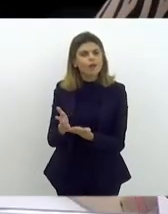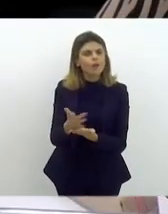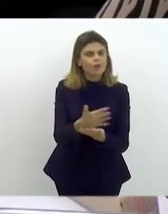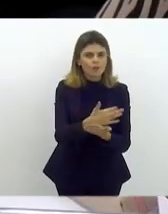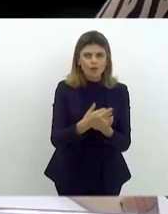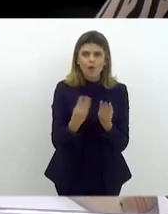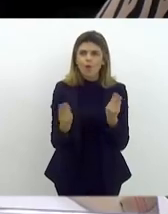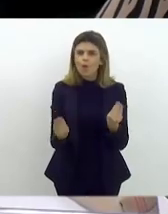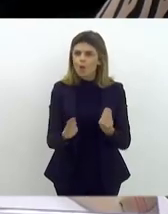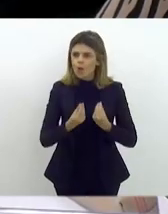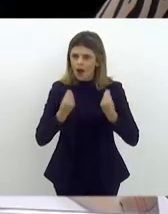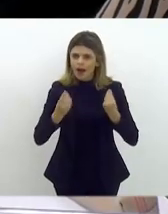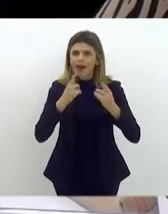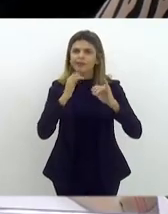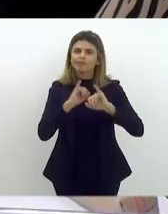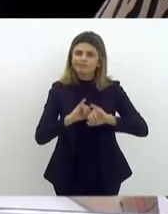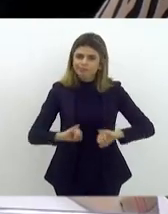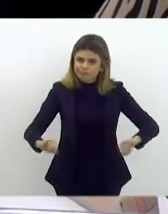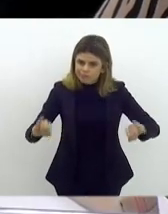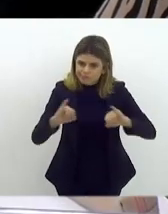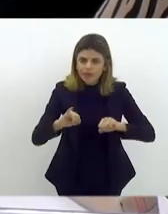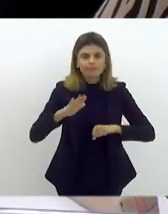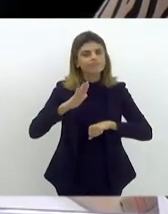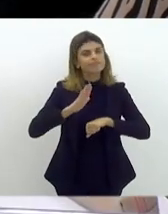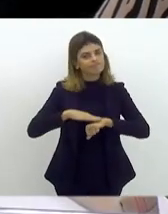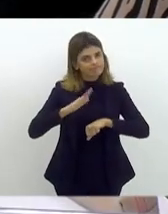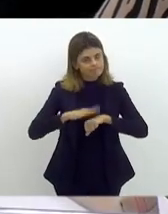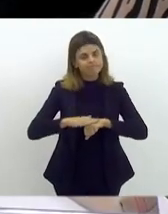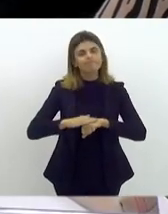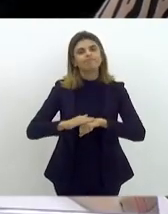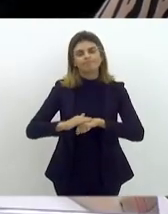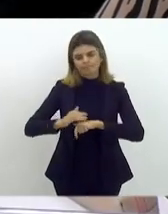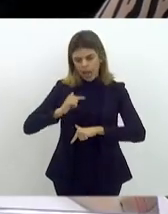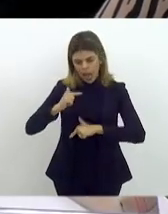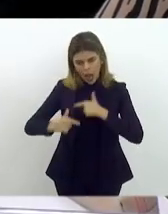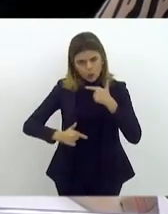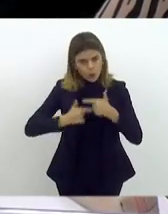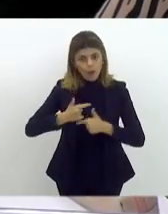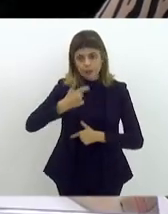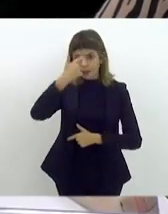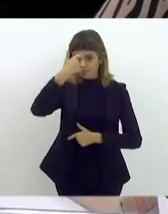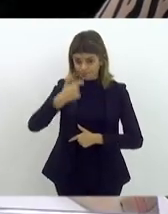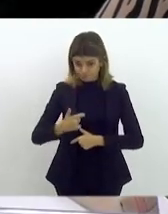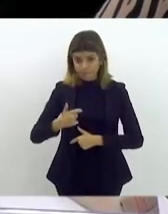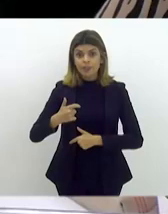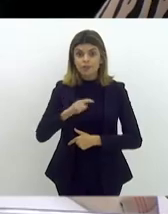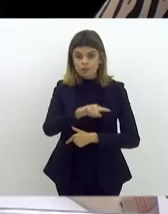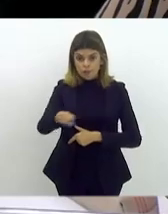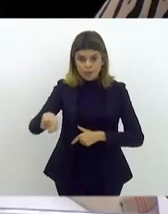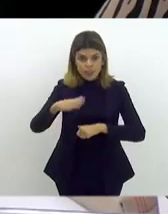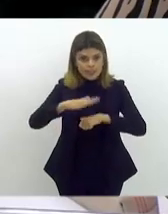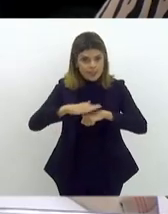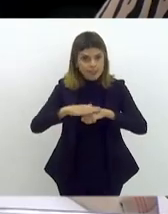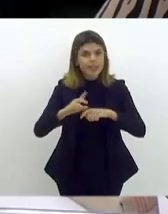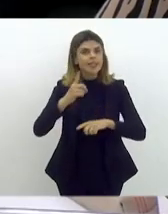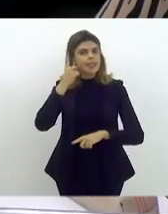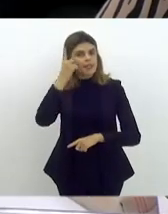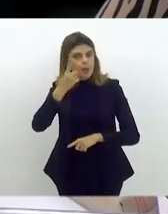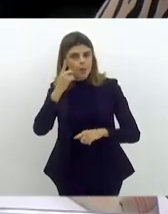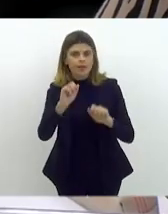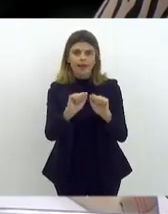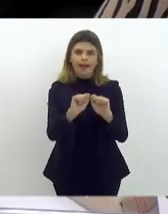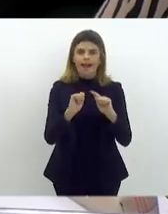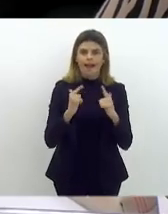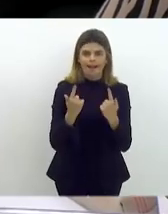a gente consegue fornecer é fruto de atuação dessa casa Legislativa Então são projetos de lei